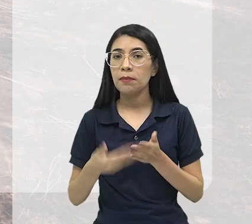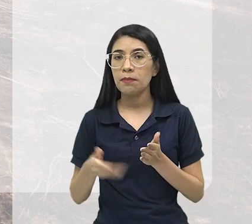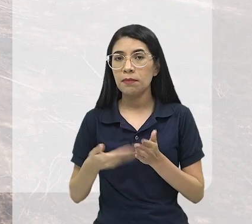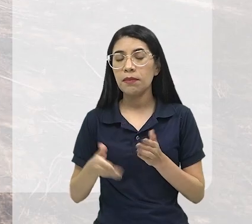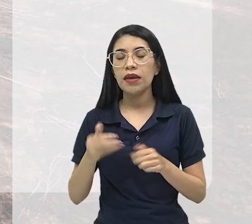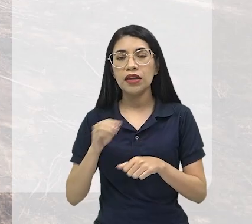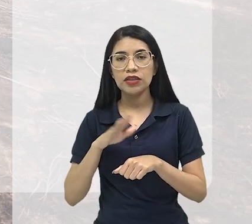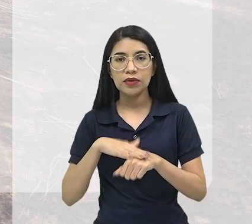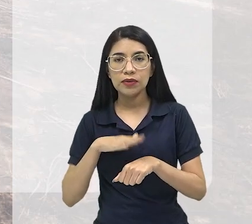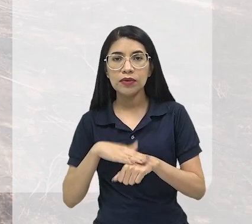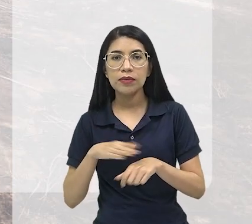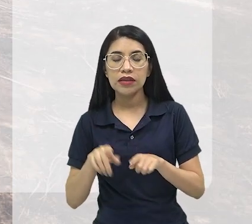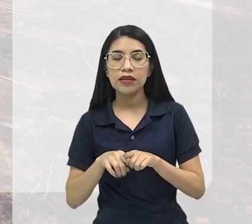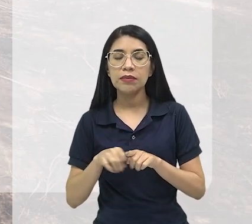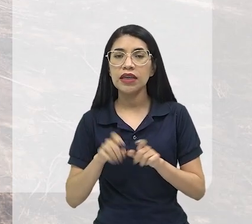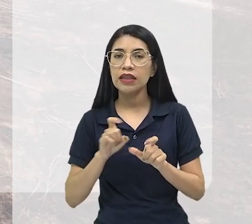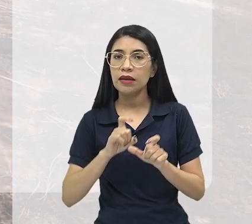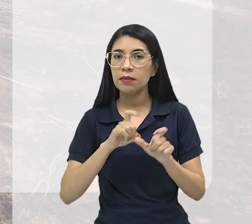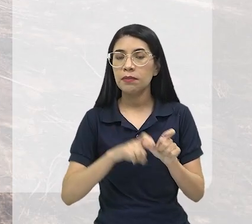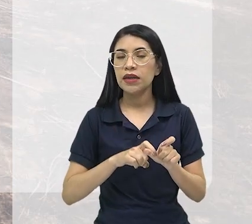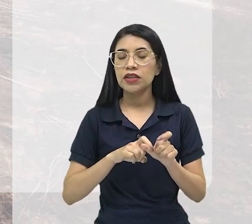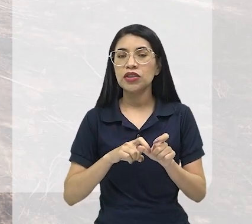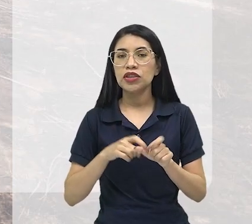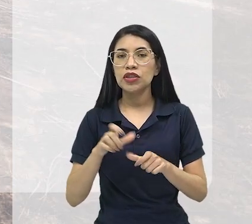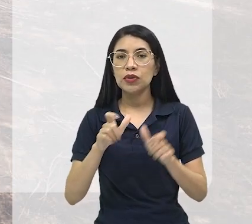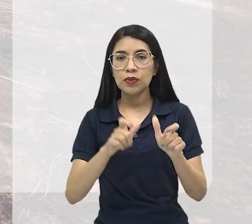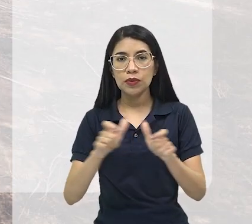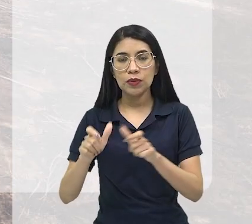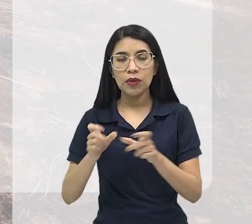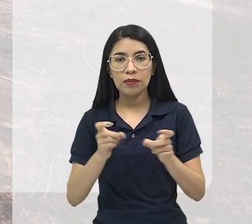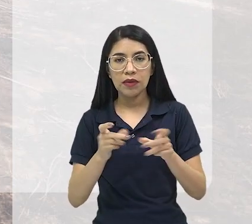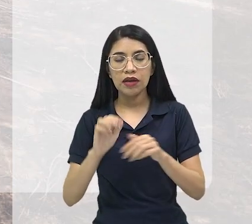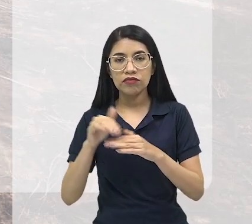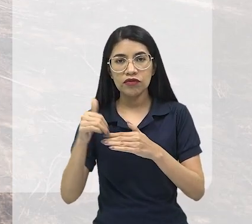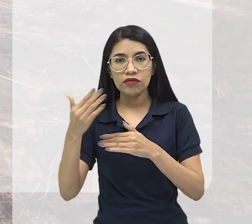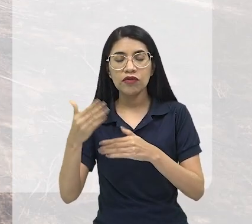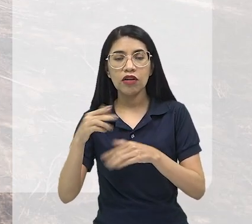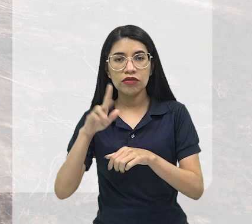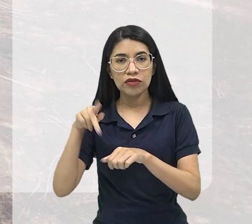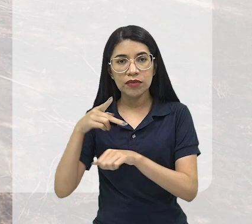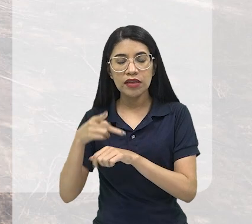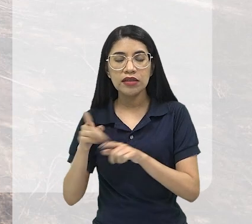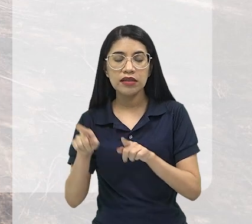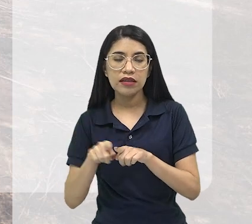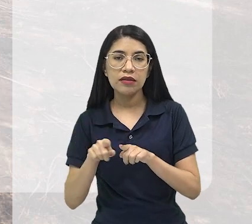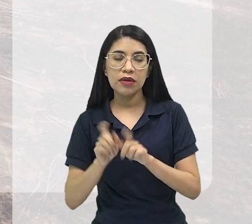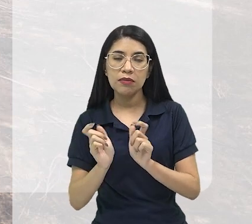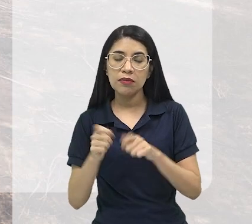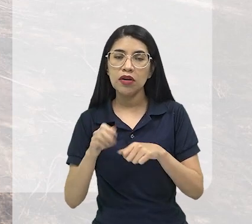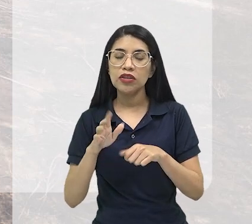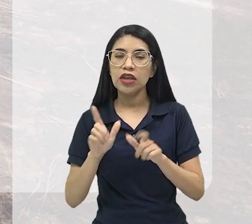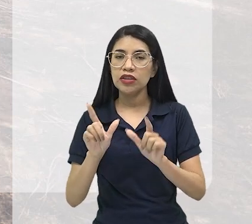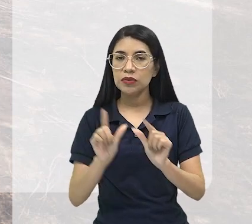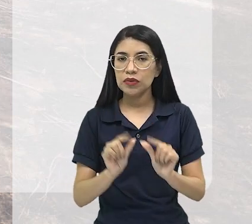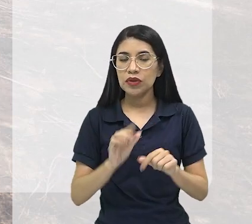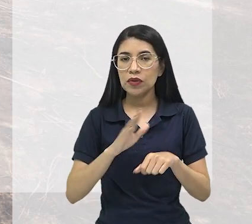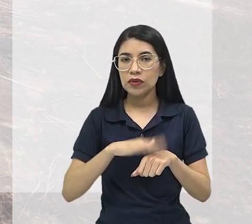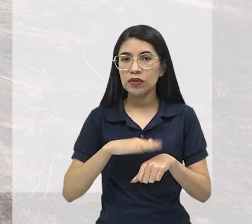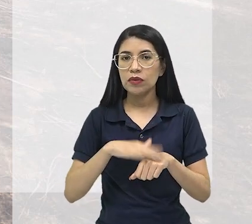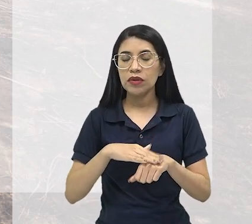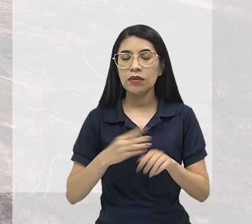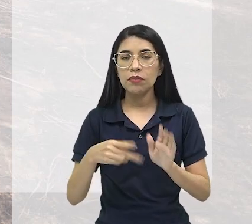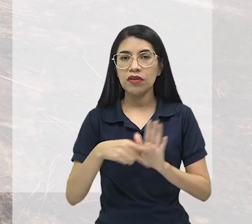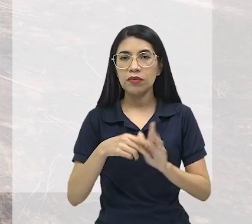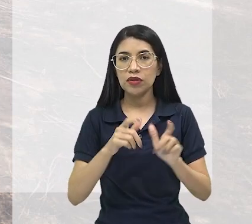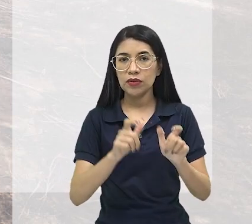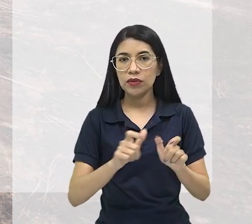A dependência de mercados internacionais e empresas de multinacionais pode reduzir a autonomia das comunidades locais na gestão de